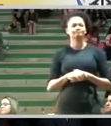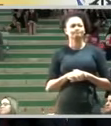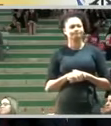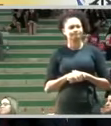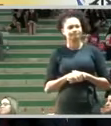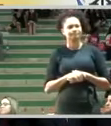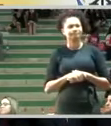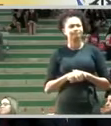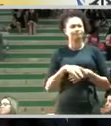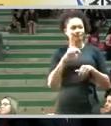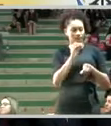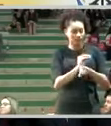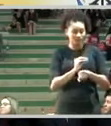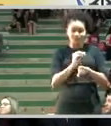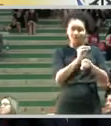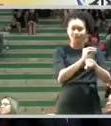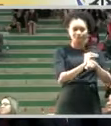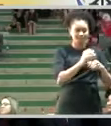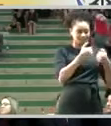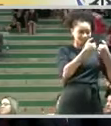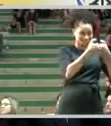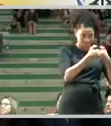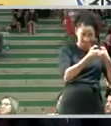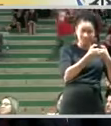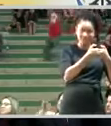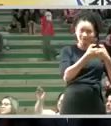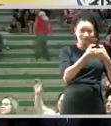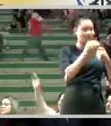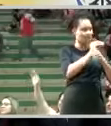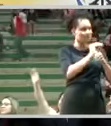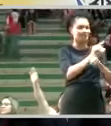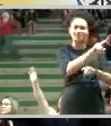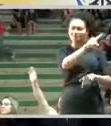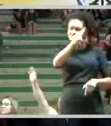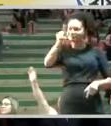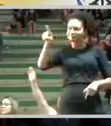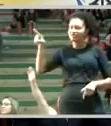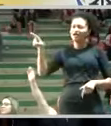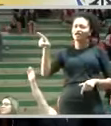Quem cuida bem da arca, filha, a arca cuida bem de você.